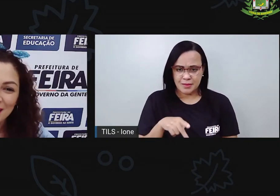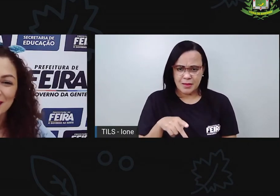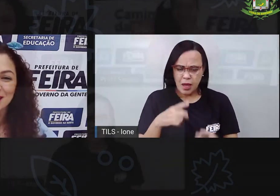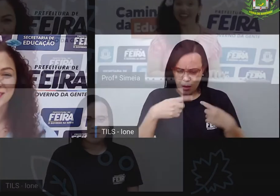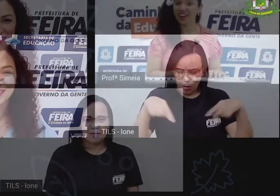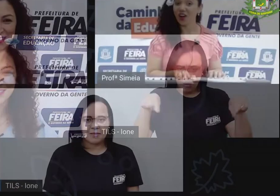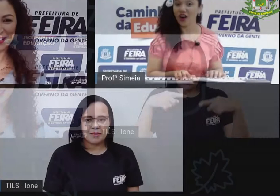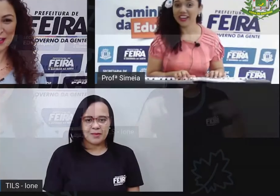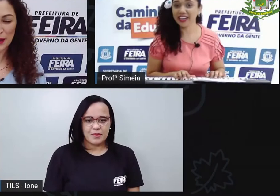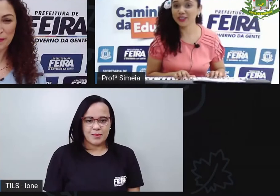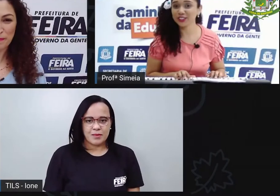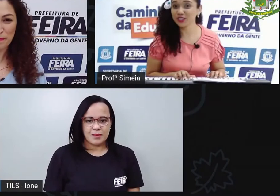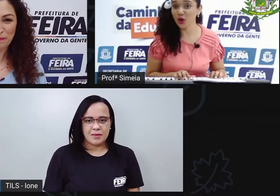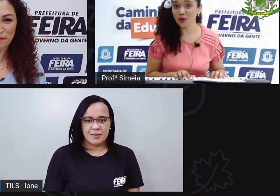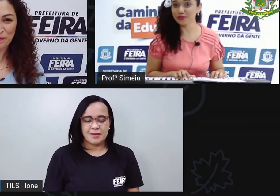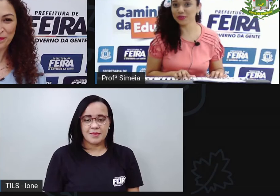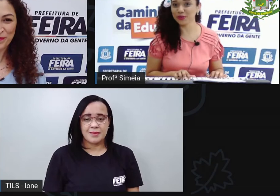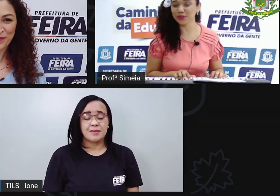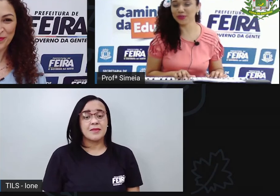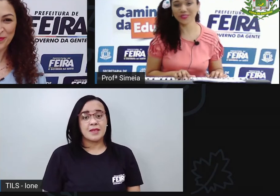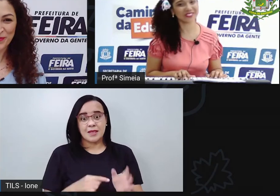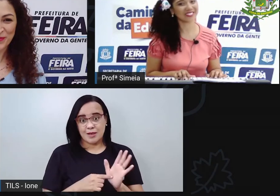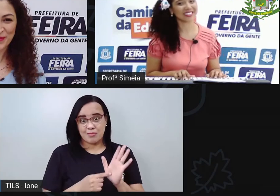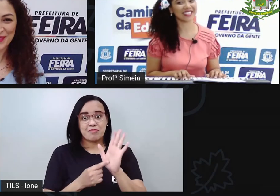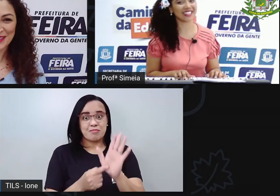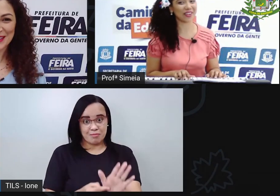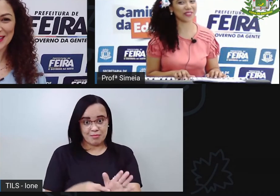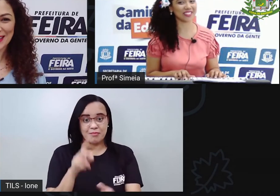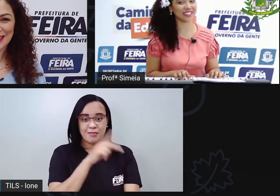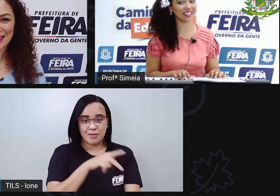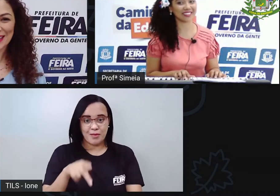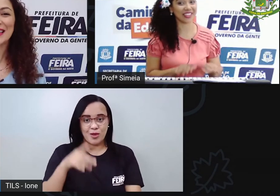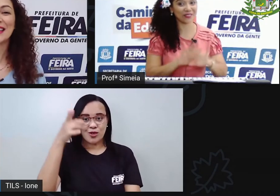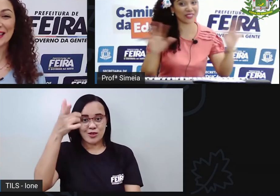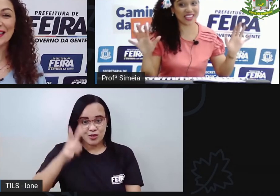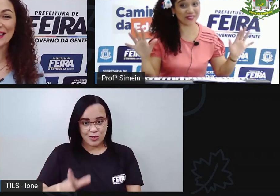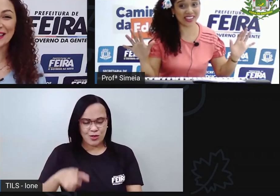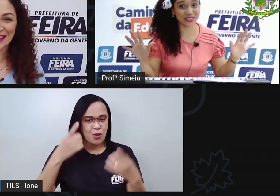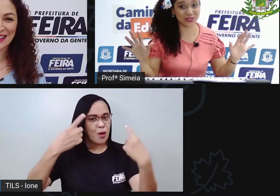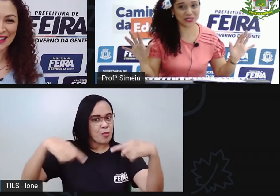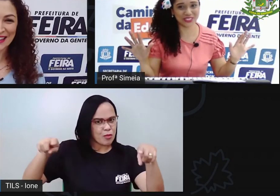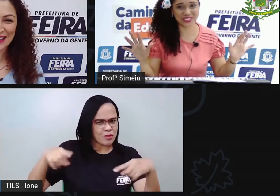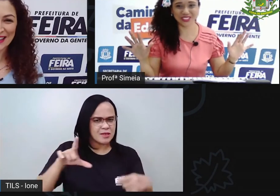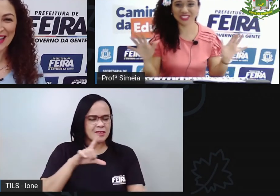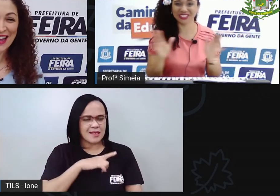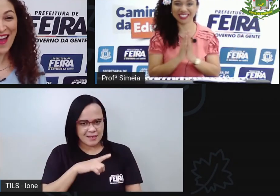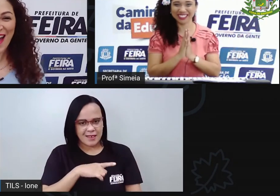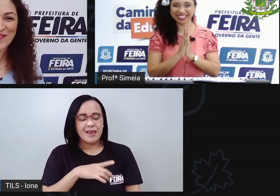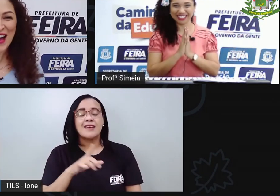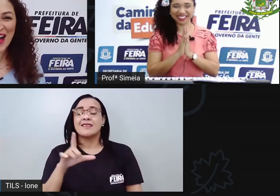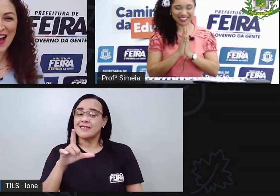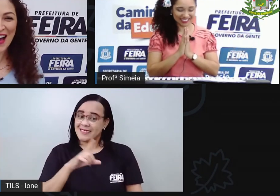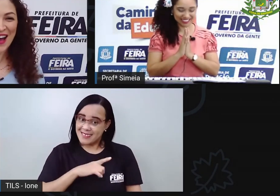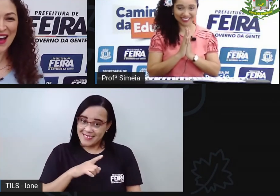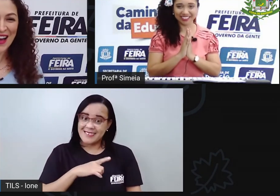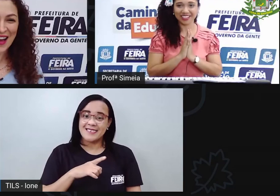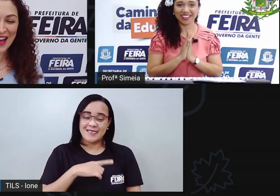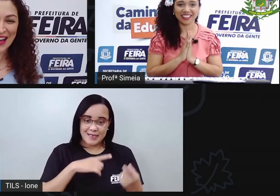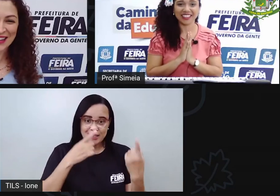jacaré olha ele de novo você tem música tem música Para Tudo